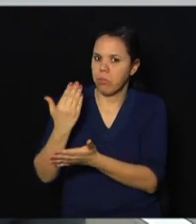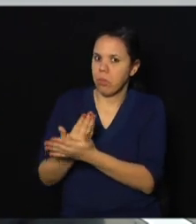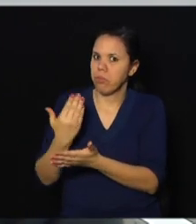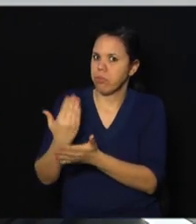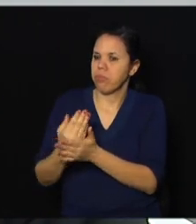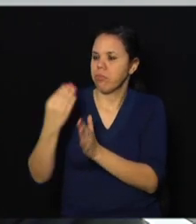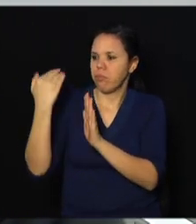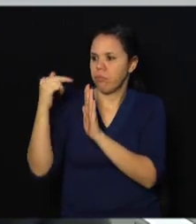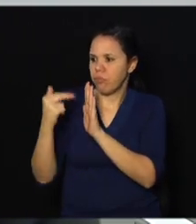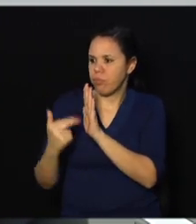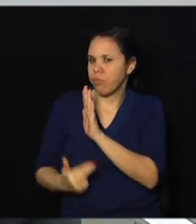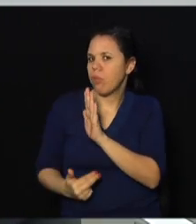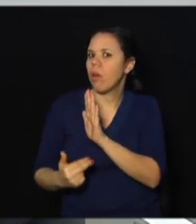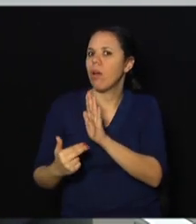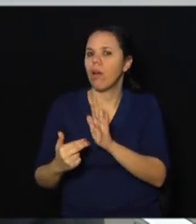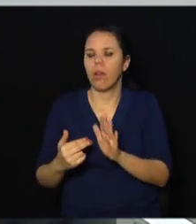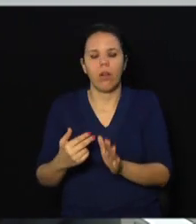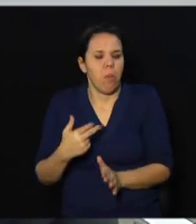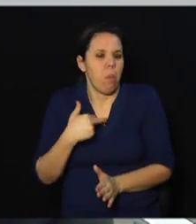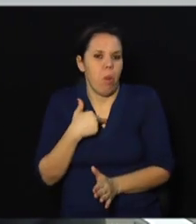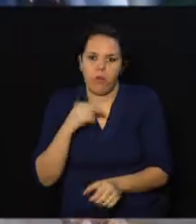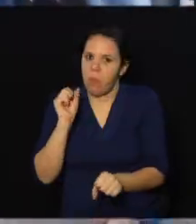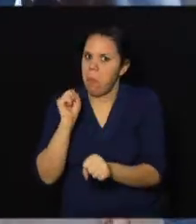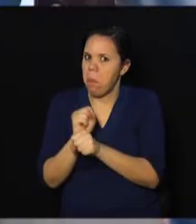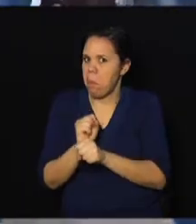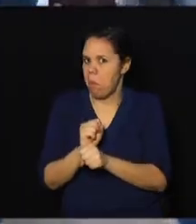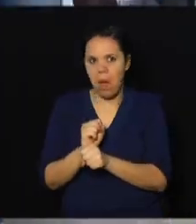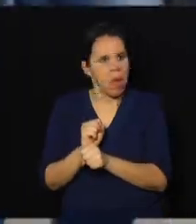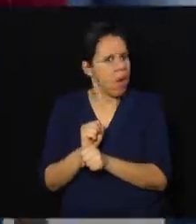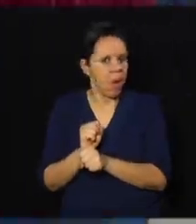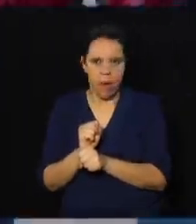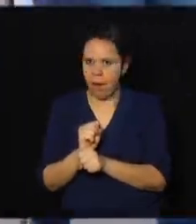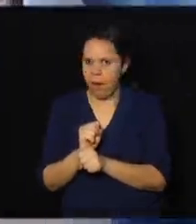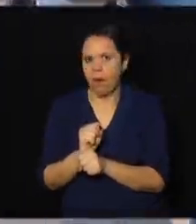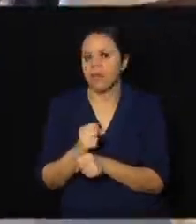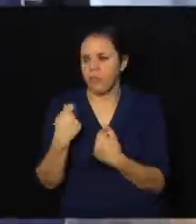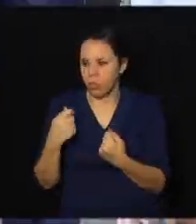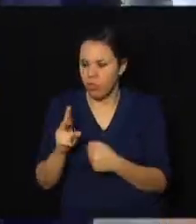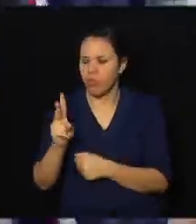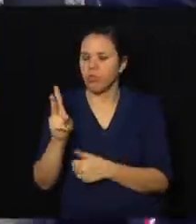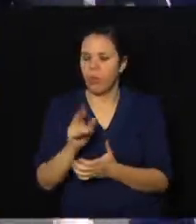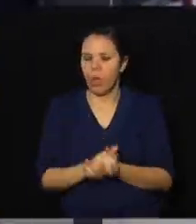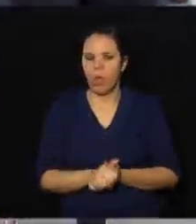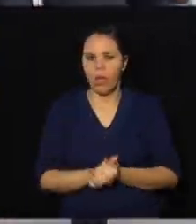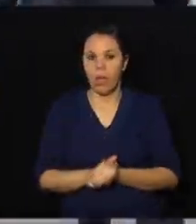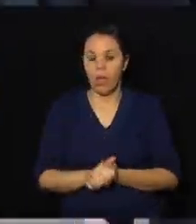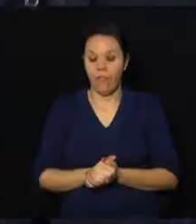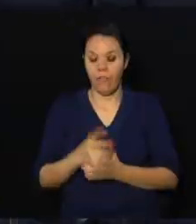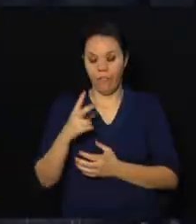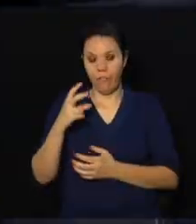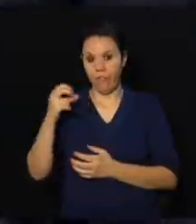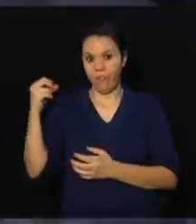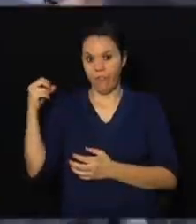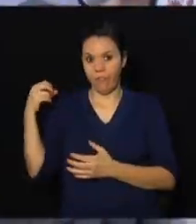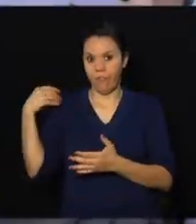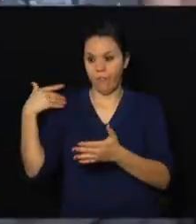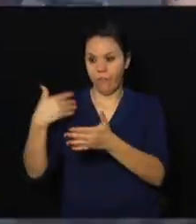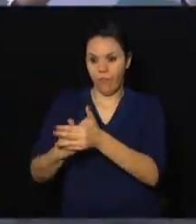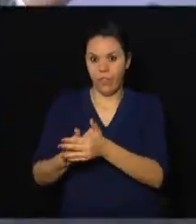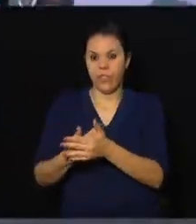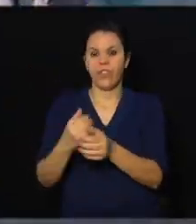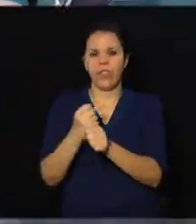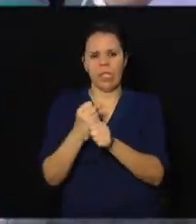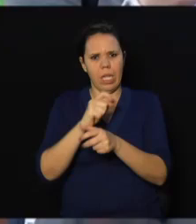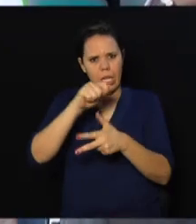porque infelizmente não vai dar para parar 100%. Nestas 2 décadas de Enem, o Ministério da Educação